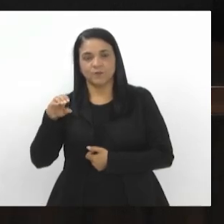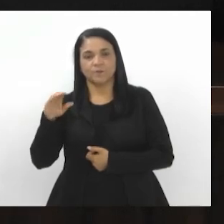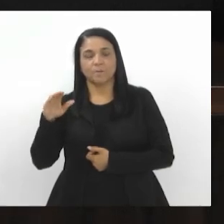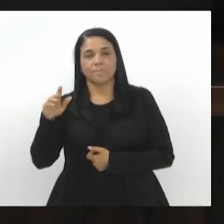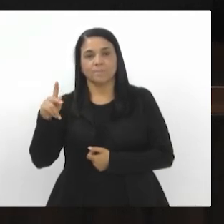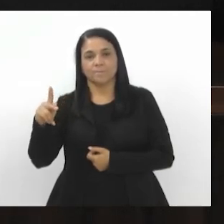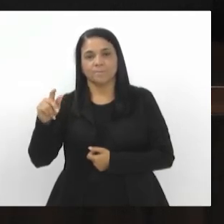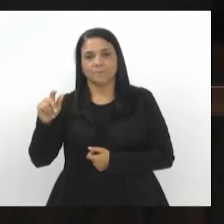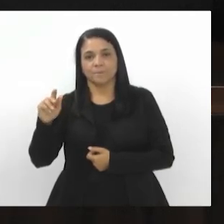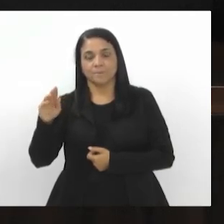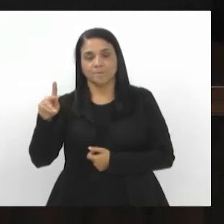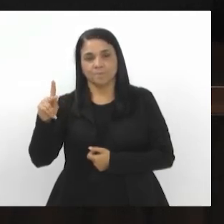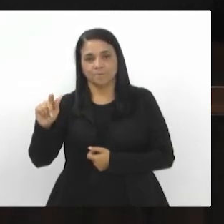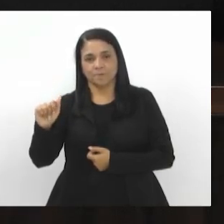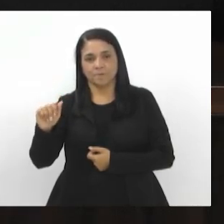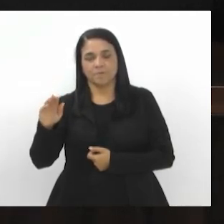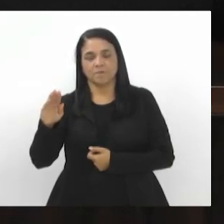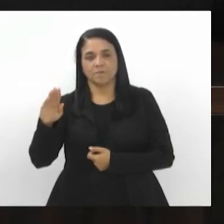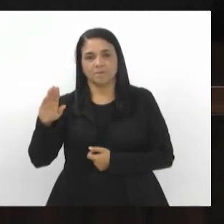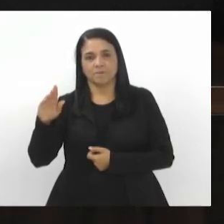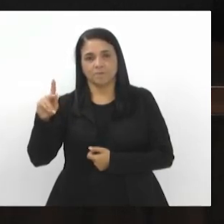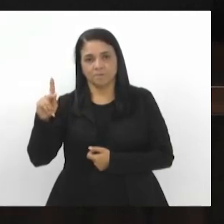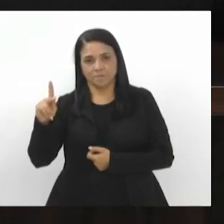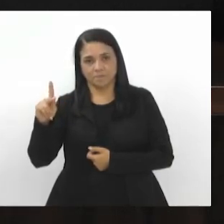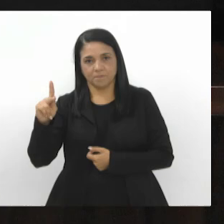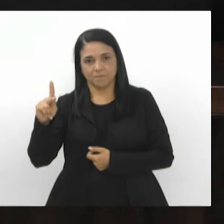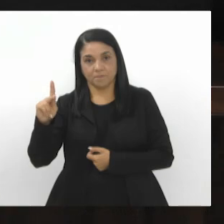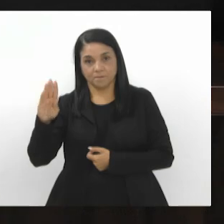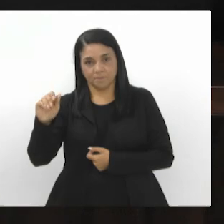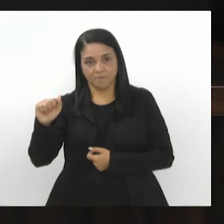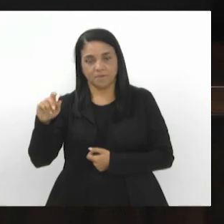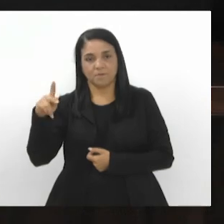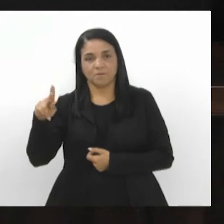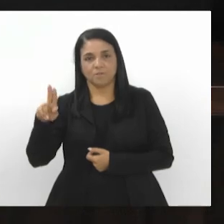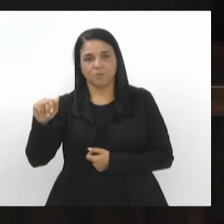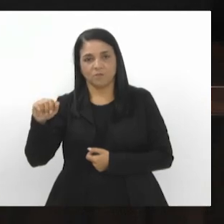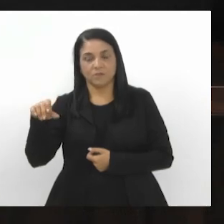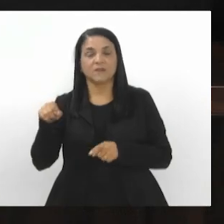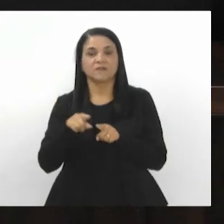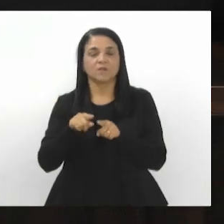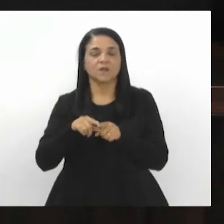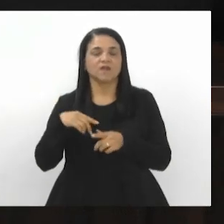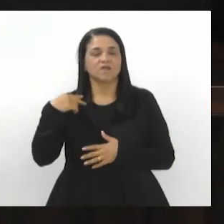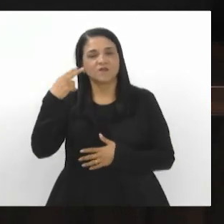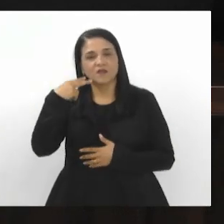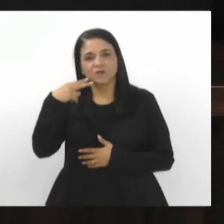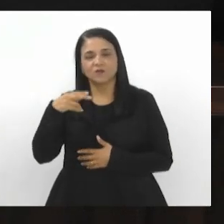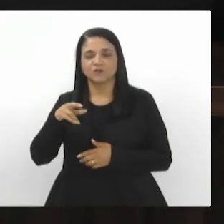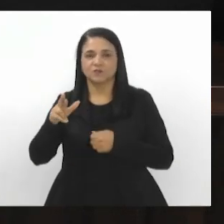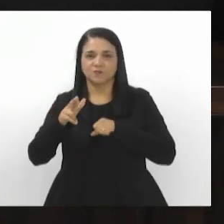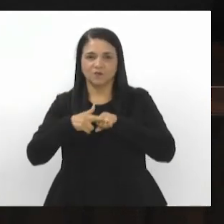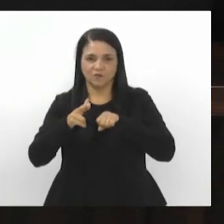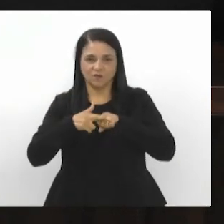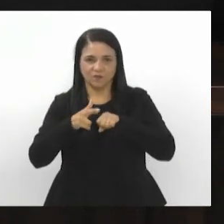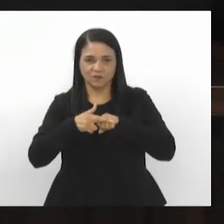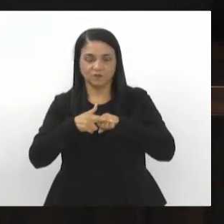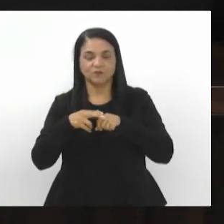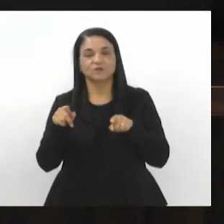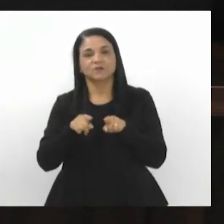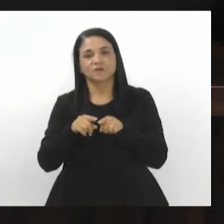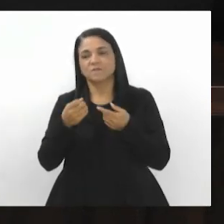vizinho, do vereador Danielzinho também, vereador do município de Belfor Roxo. Seja bem-vindo à Assembleia